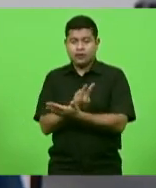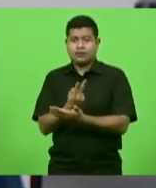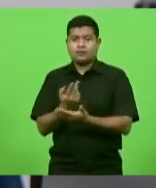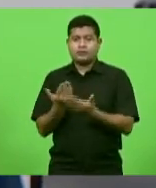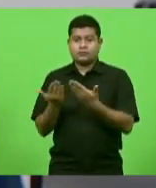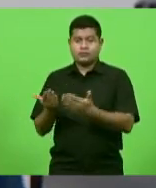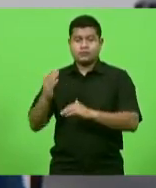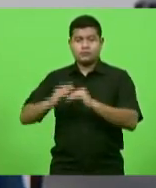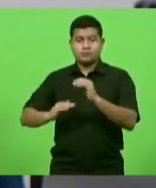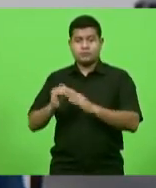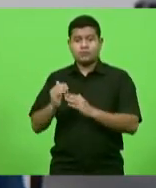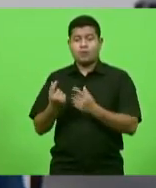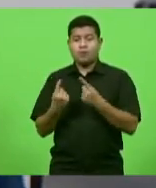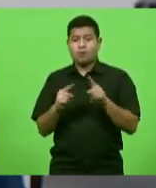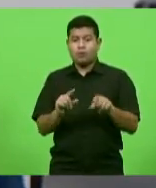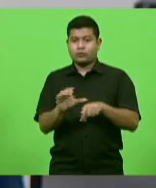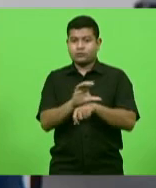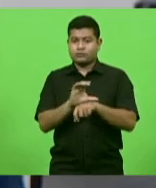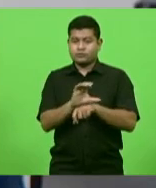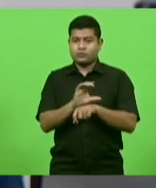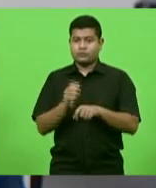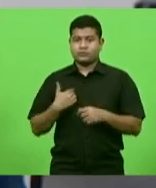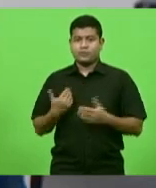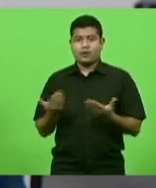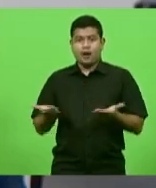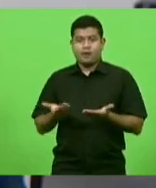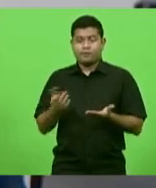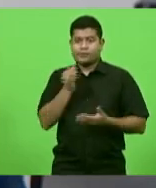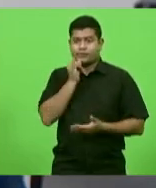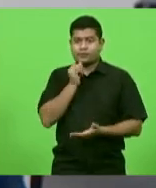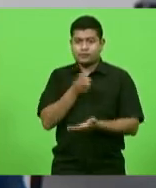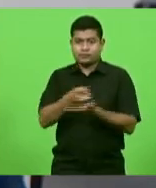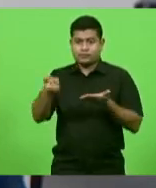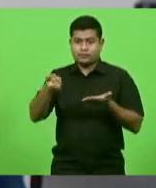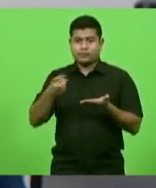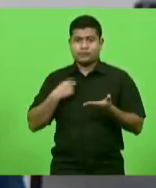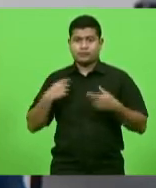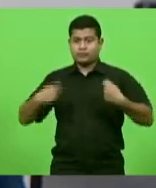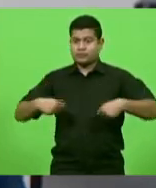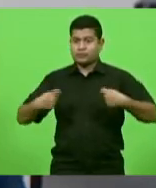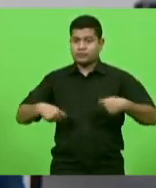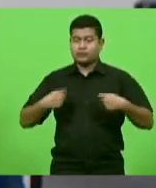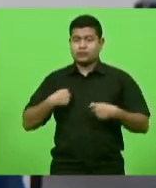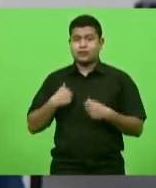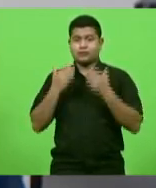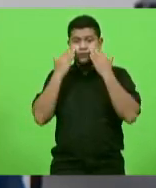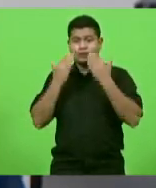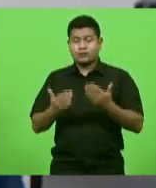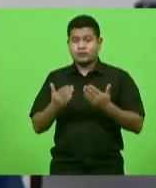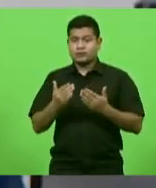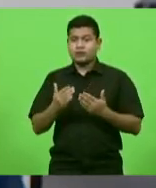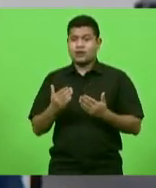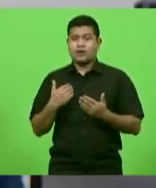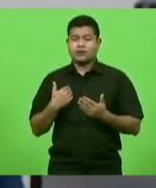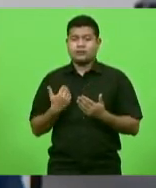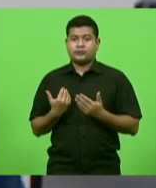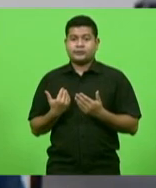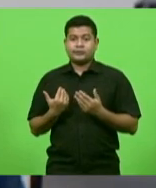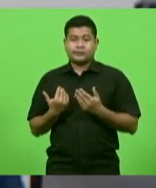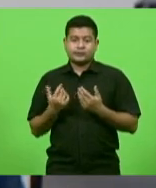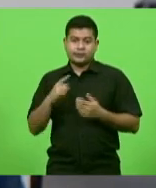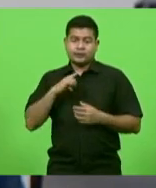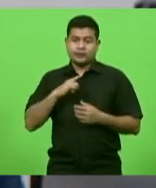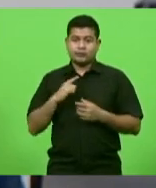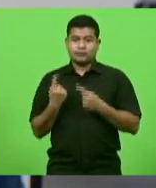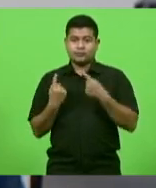conduta contrária ao direito o caso procedimento de íntimo faz necessária a inequívoca demonstração de ofensa a um dos Ventos